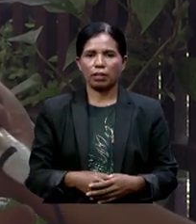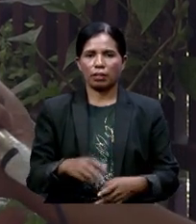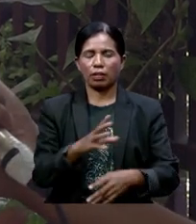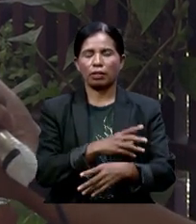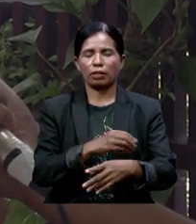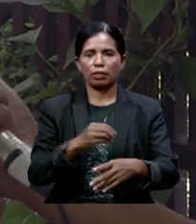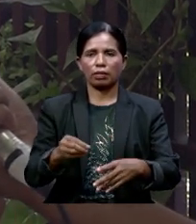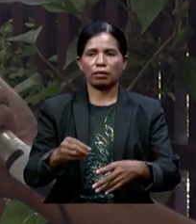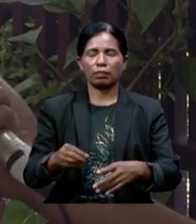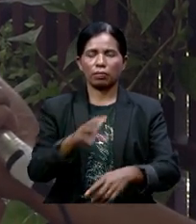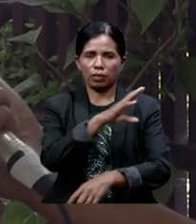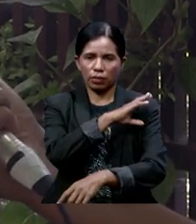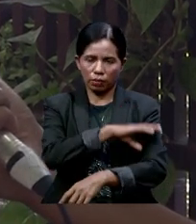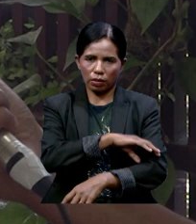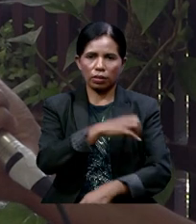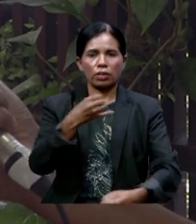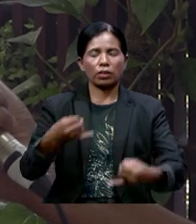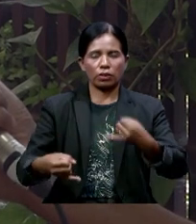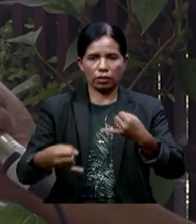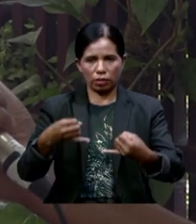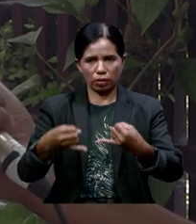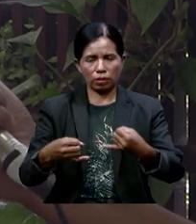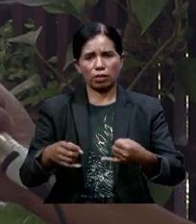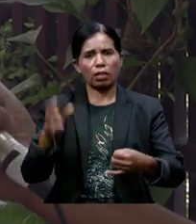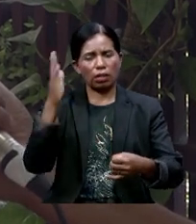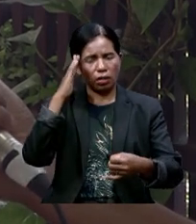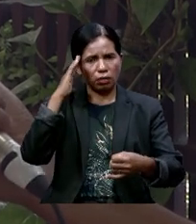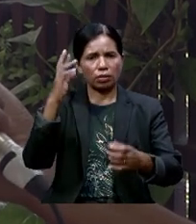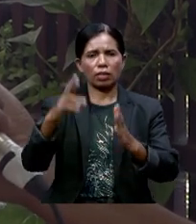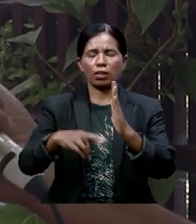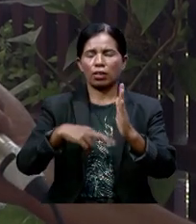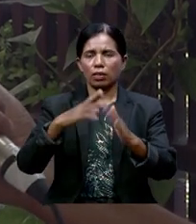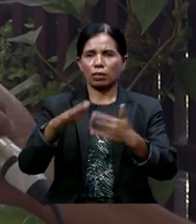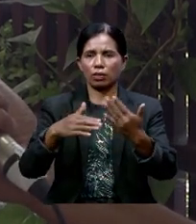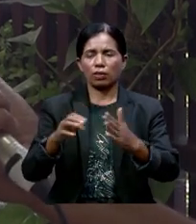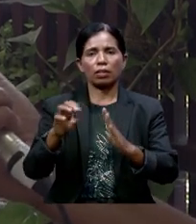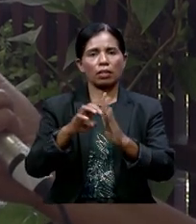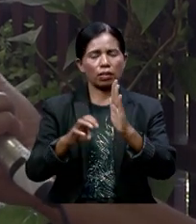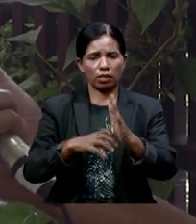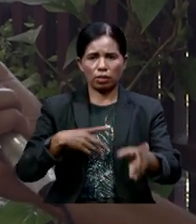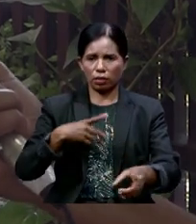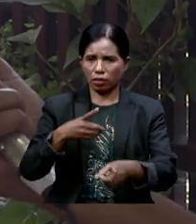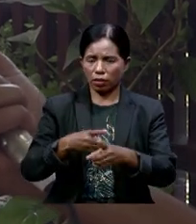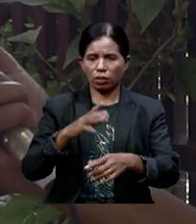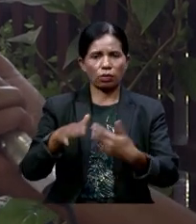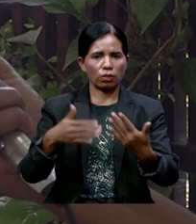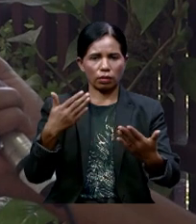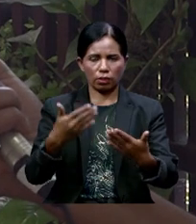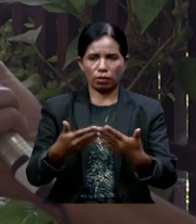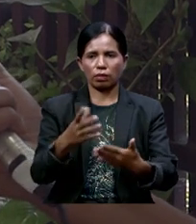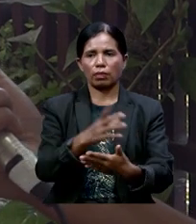princípio da segurança jurídica, a não engal princípio, princípio estado de direito democrático, princípios sira constitucionais,